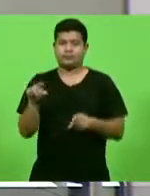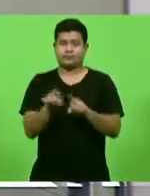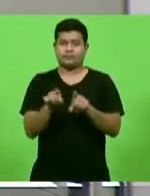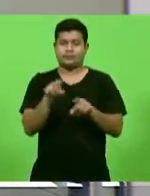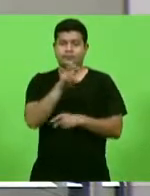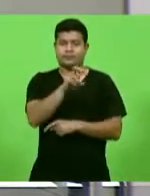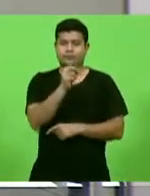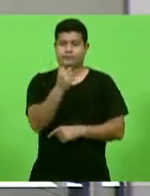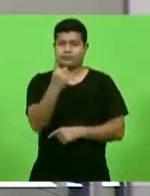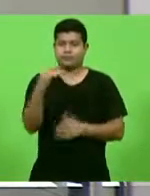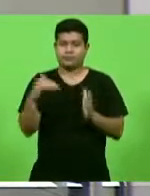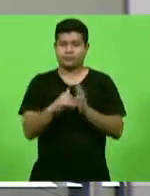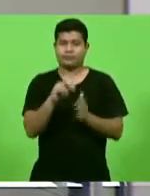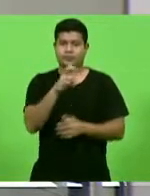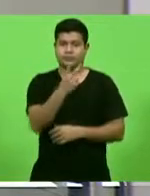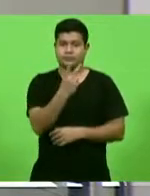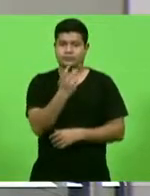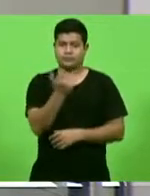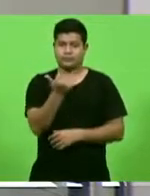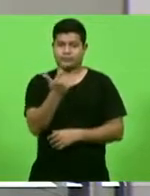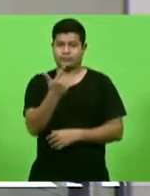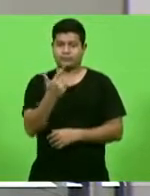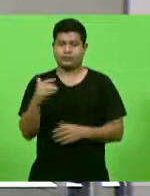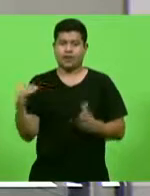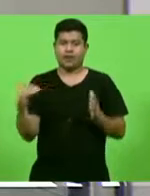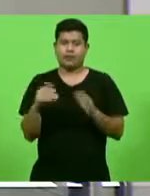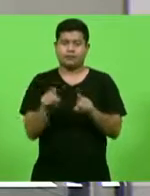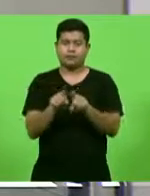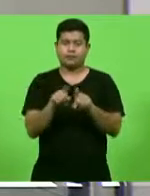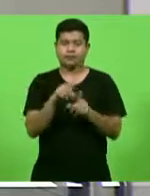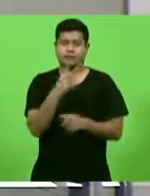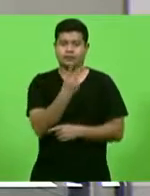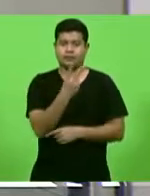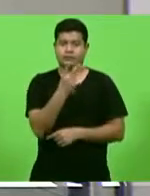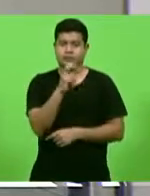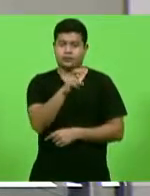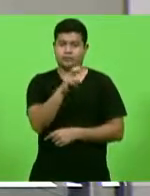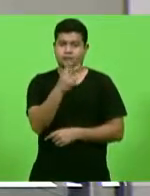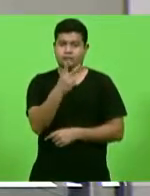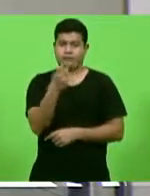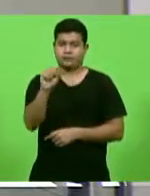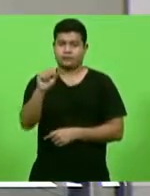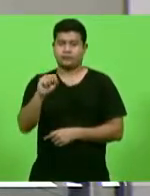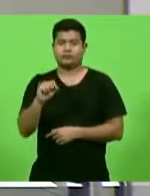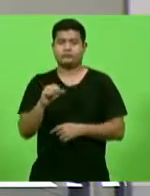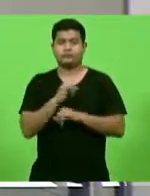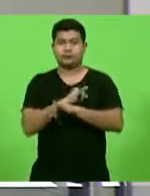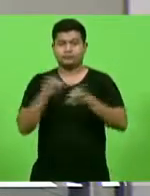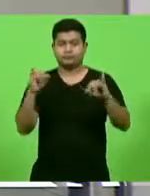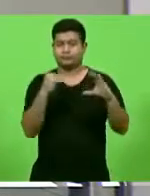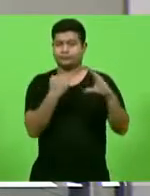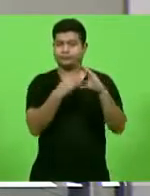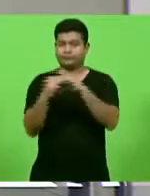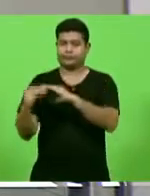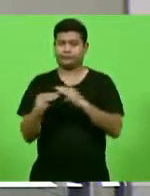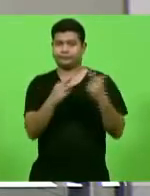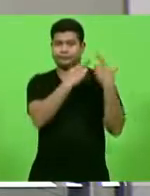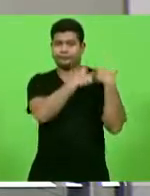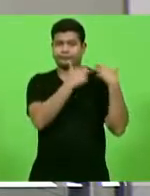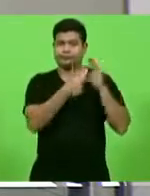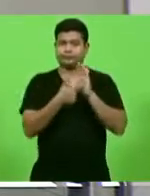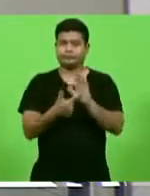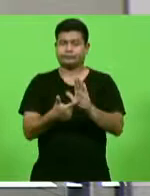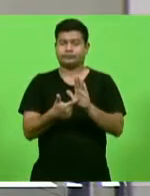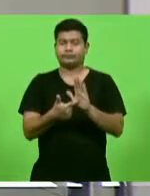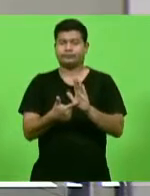501 a 512 e 528. Esta presidência comunica que encaminhará aos destinatários, conforme determina o regimento interno, as